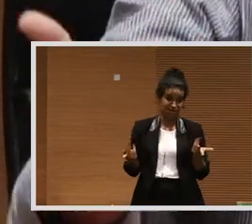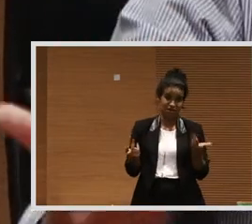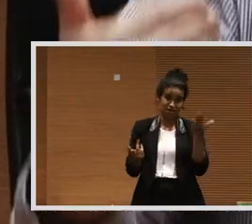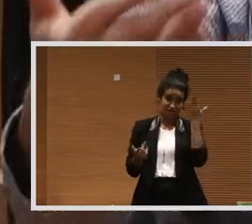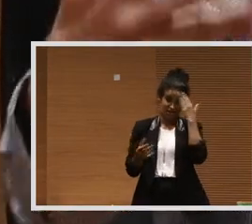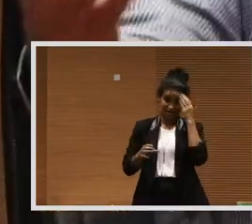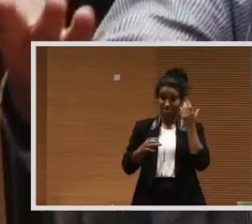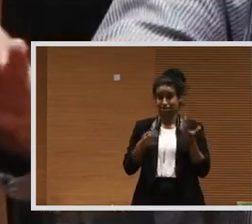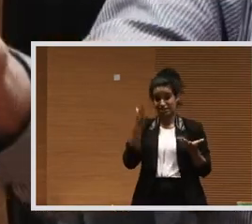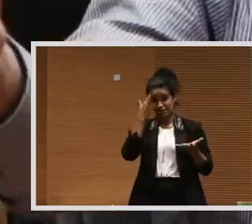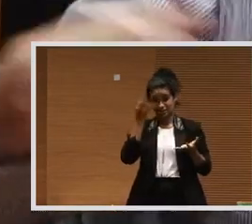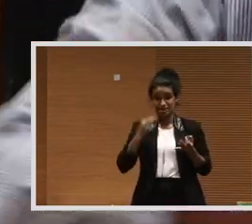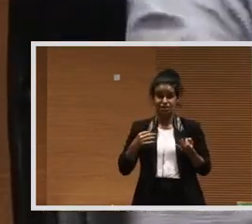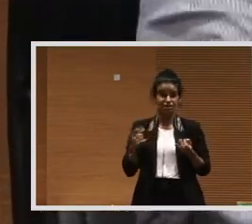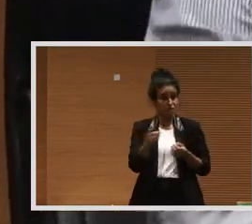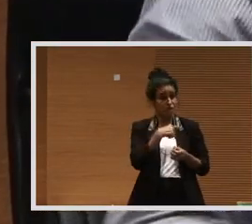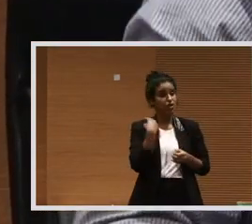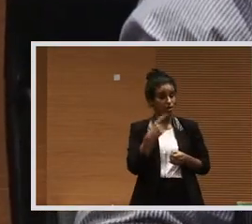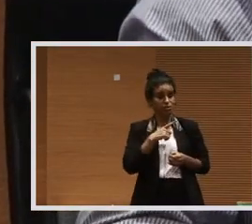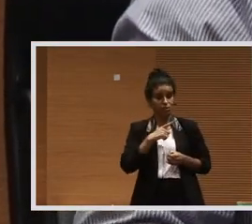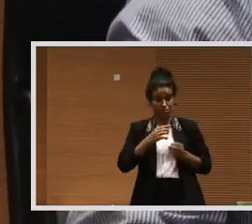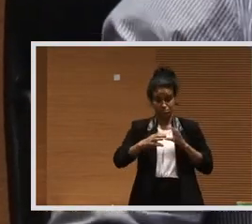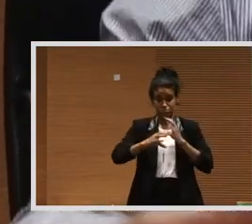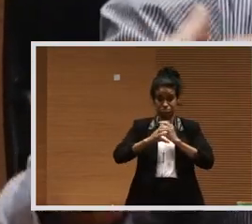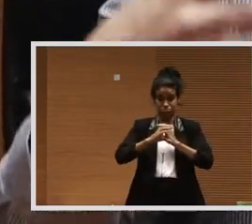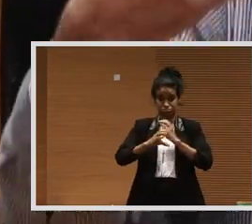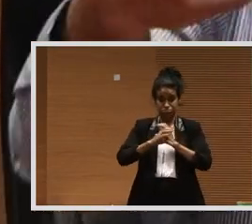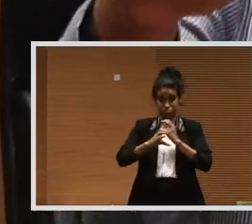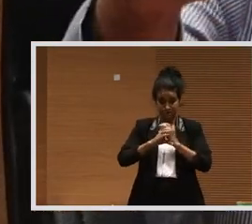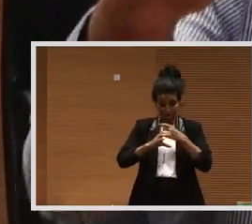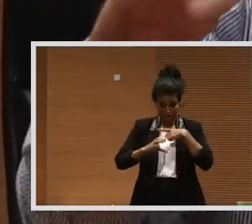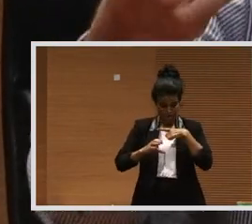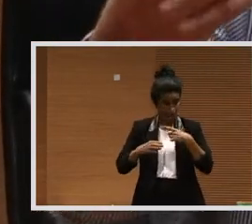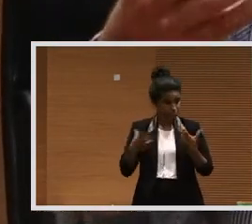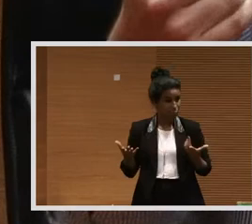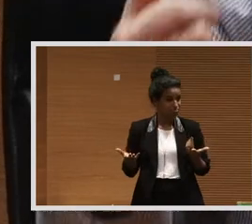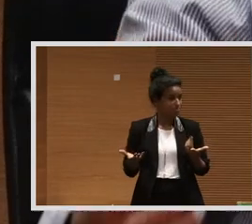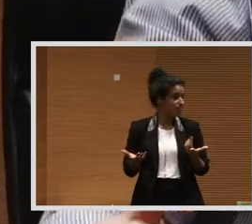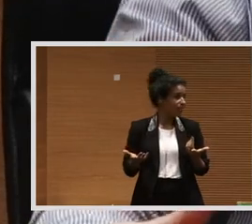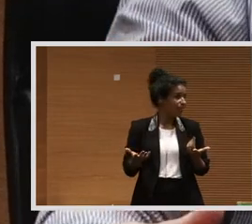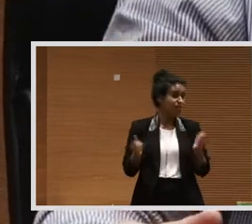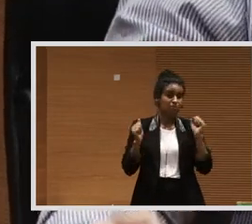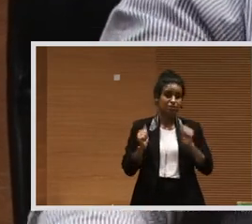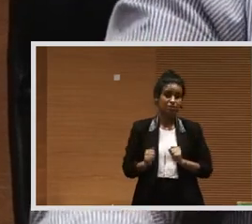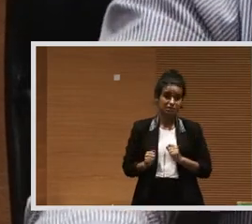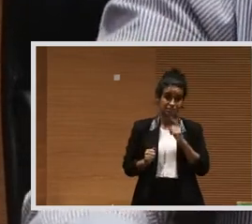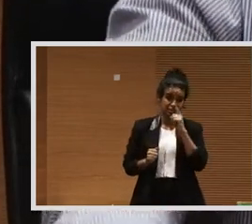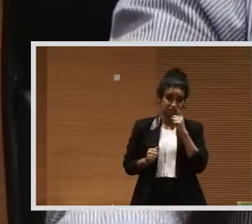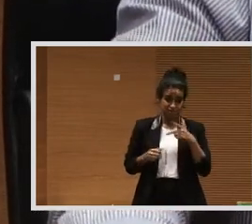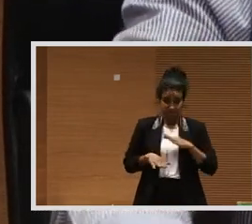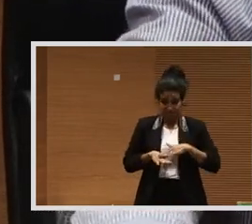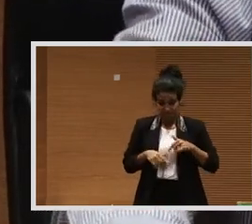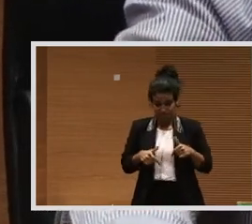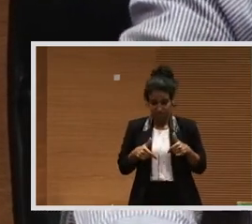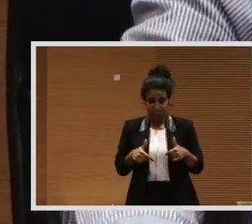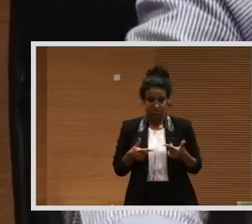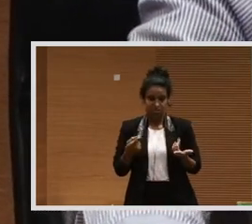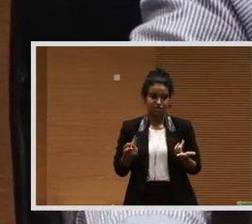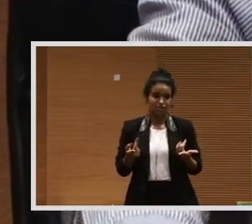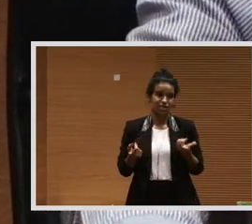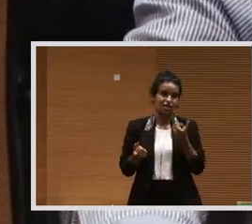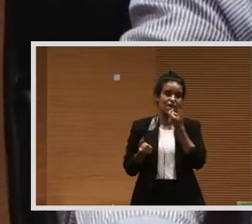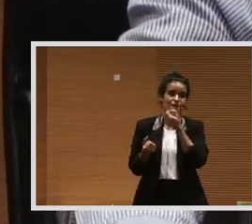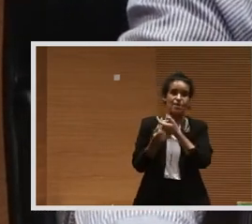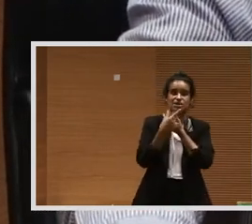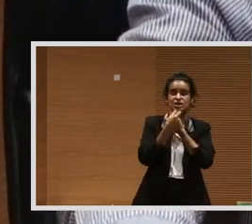barreira ambulante. Somos barreiras ambulantes, não sei Cida, eu sou uma barreira. Eu poderia me arriscar a dizer que temos a medicalização